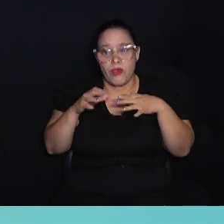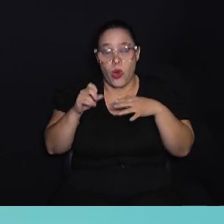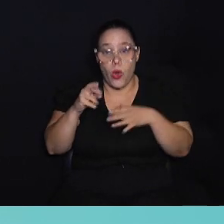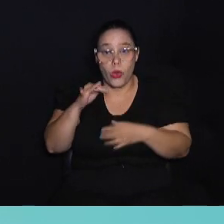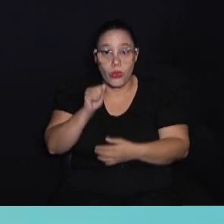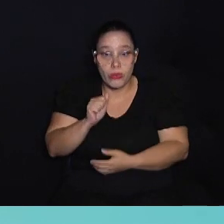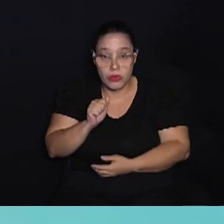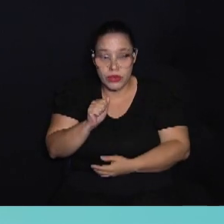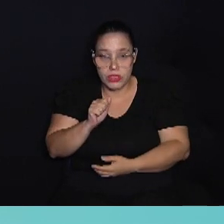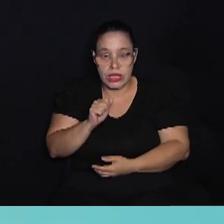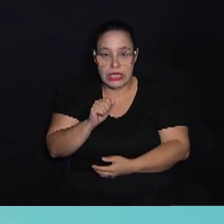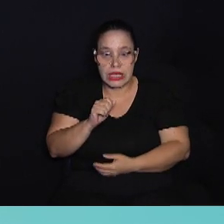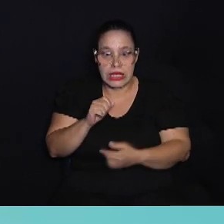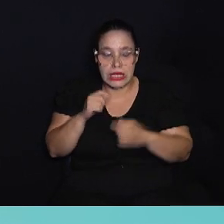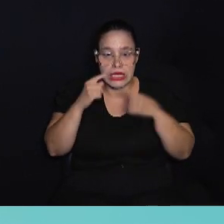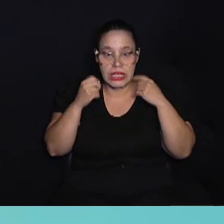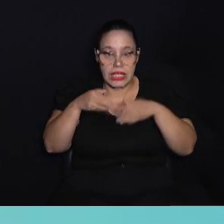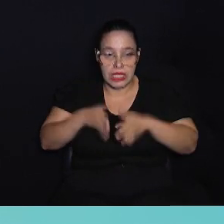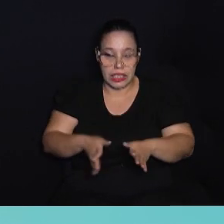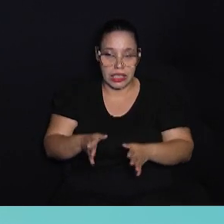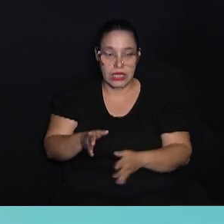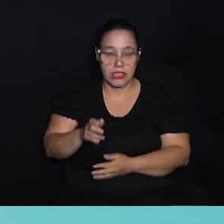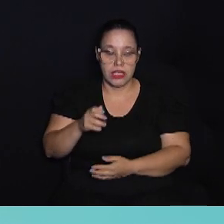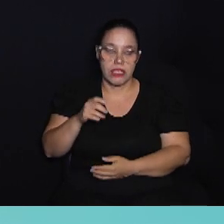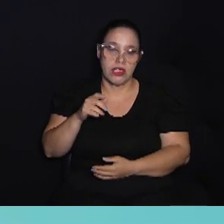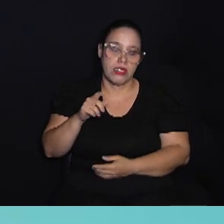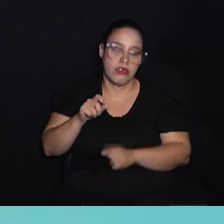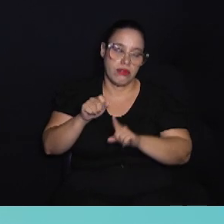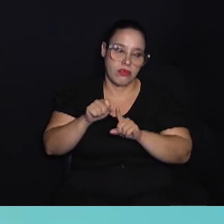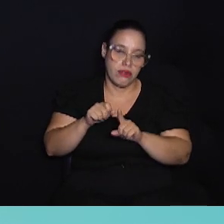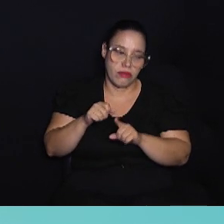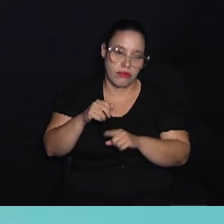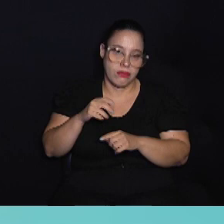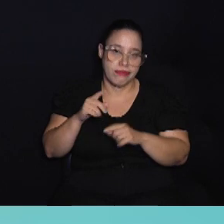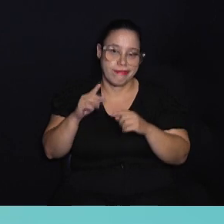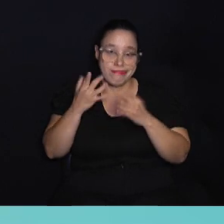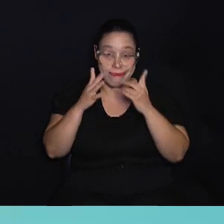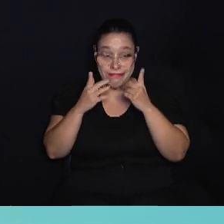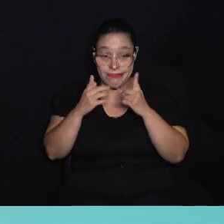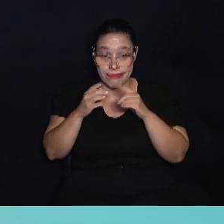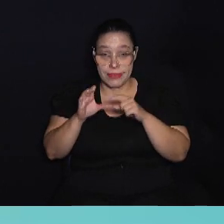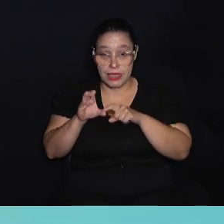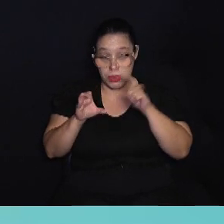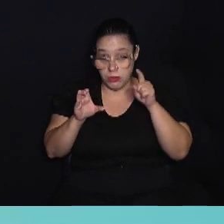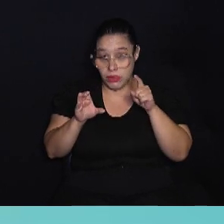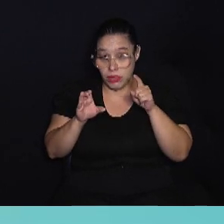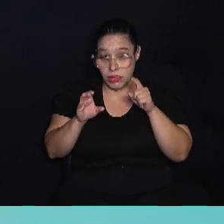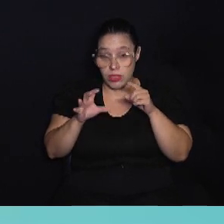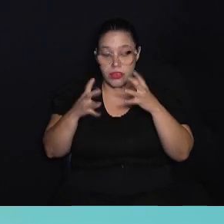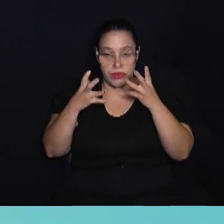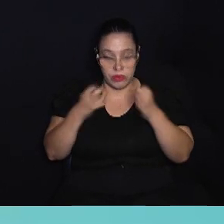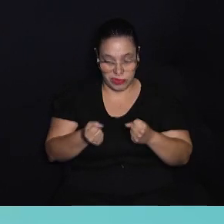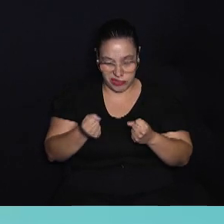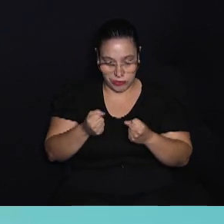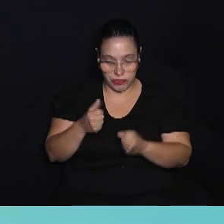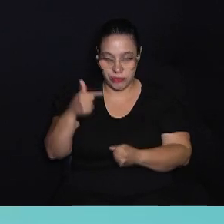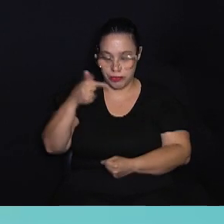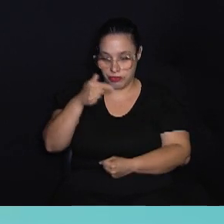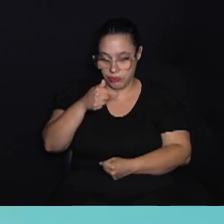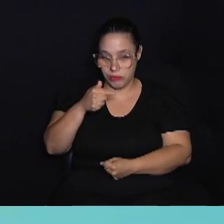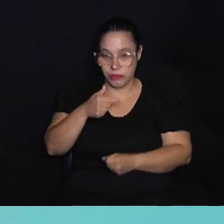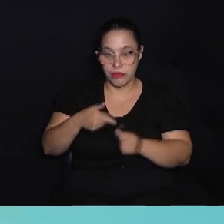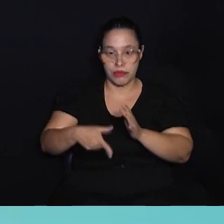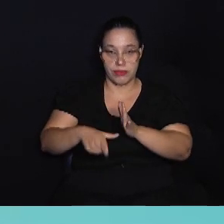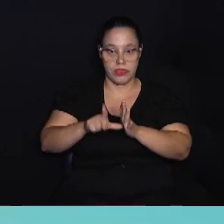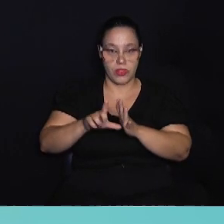no Pantanal foi a onça Itapira, nascida em fevereiro de 2023 e já está independente da mãe. Ela foi